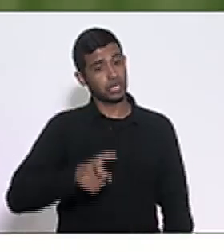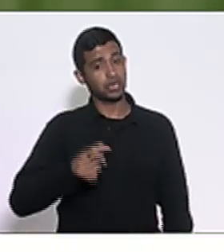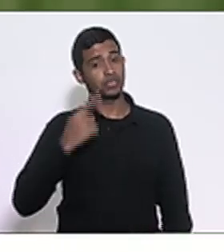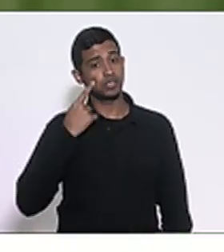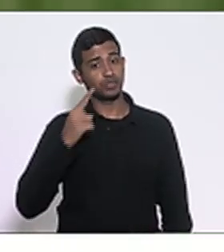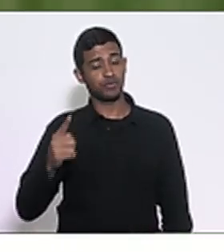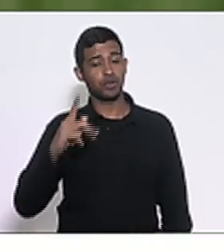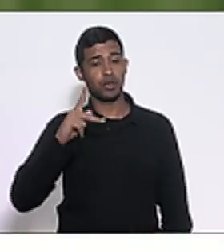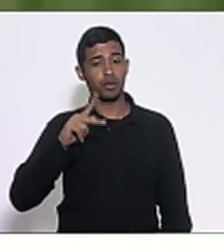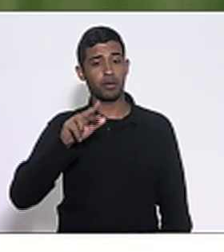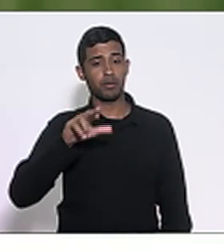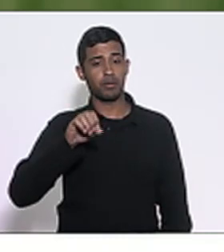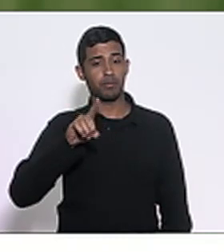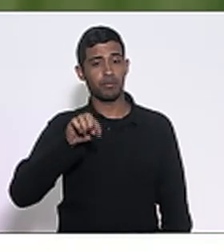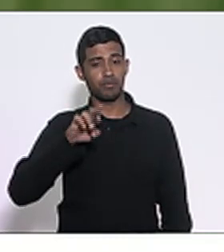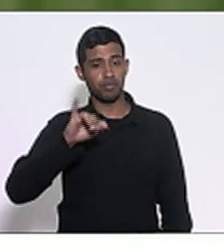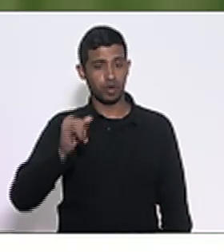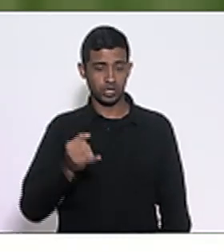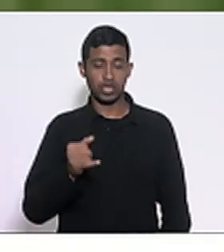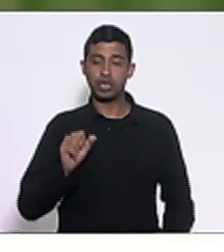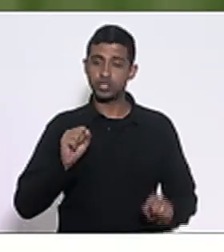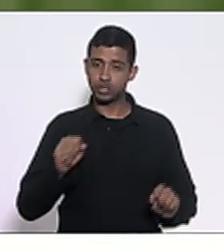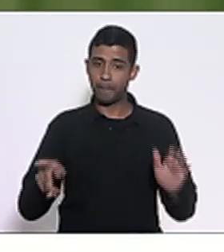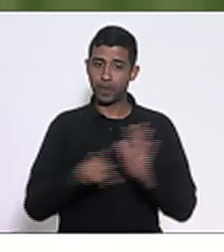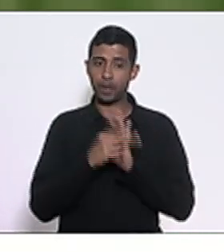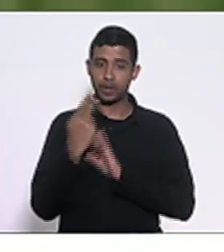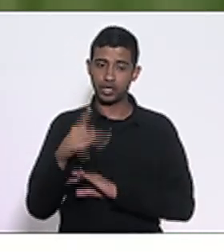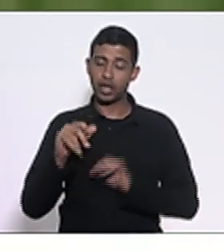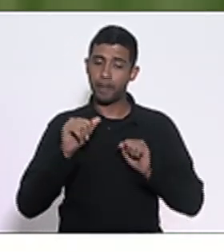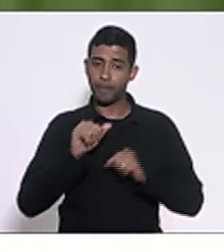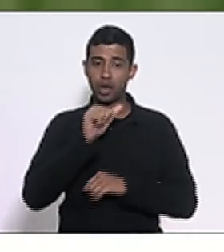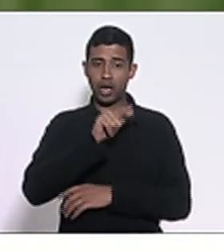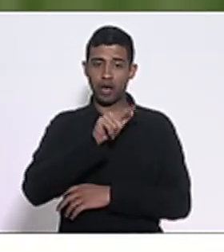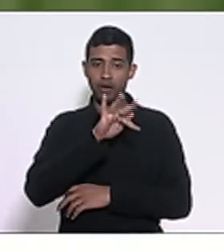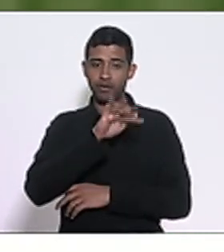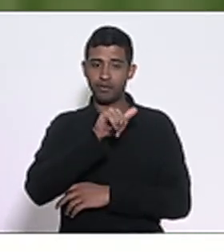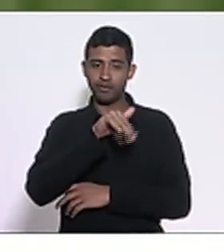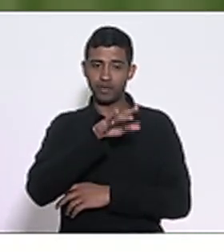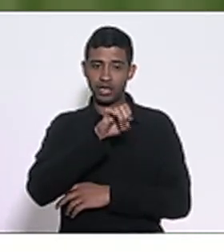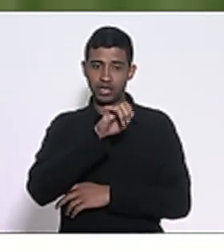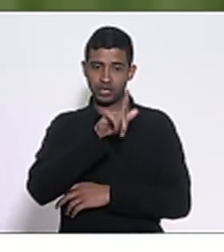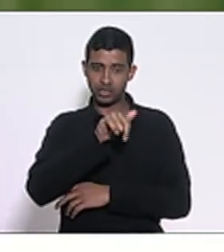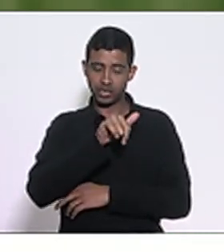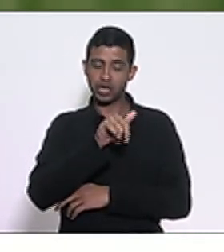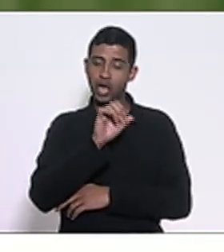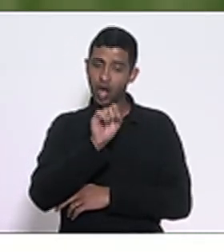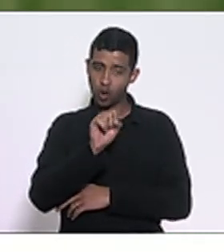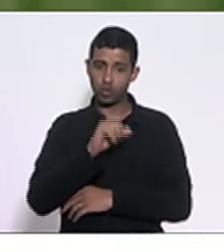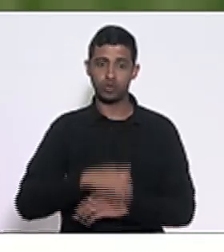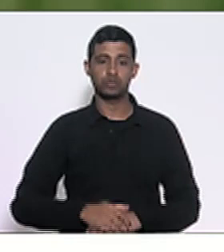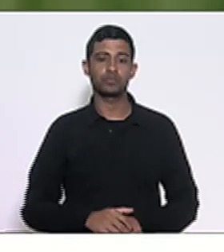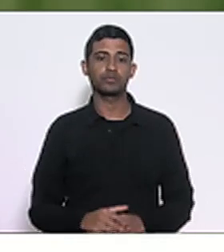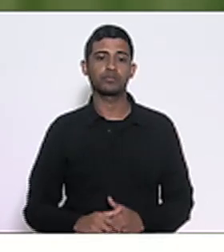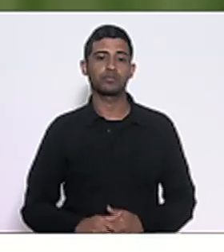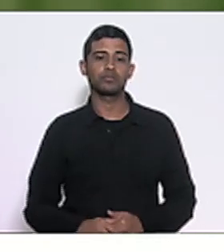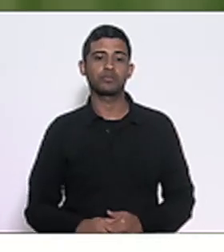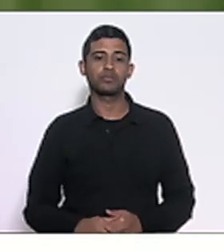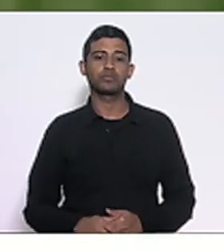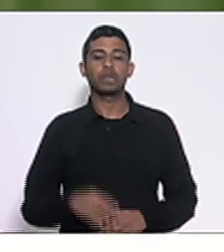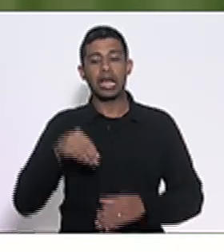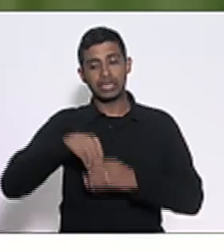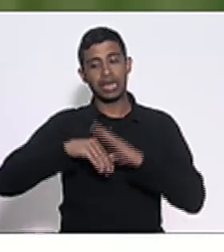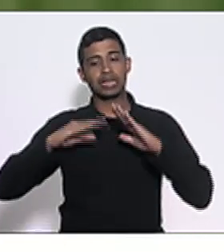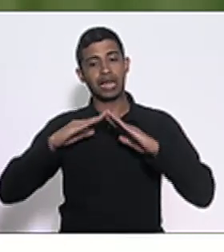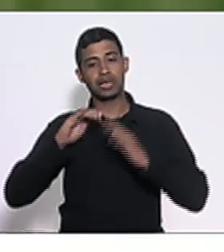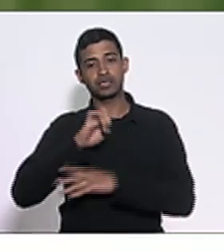sede própria, pode ser essa da Alfândega 8, que já estava previamente encaminhada, dentro da Casa Civil